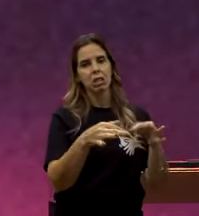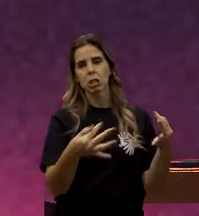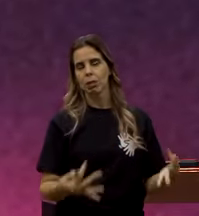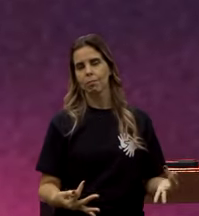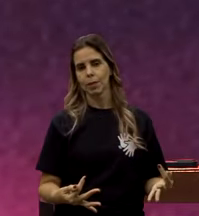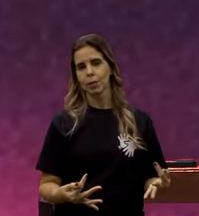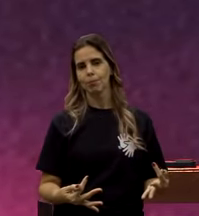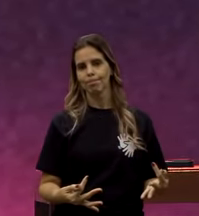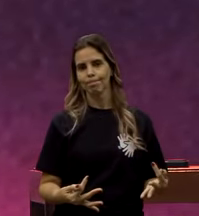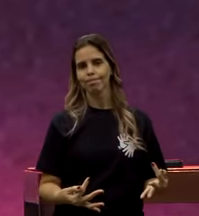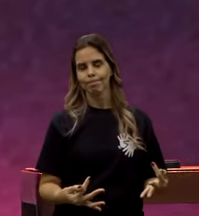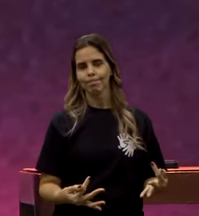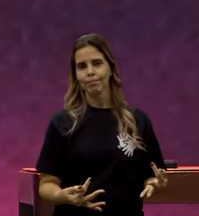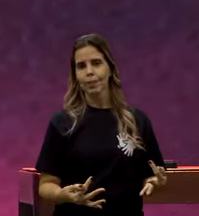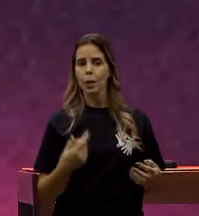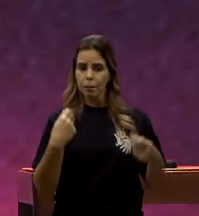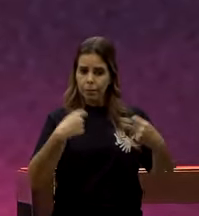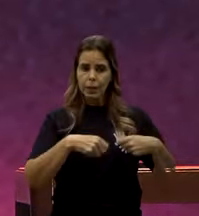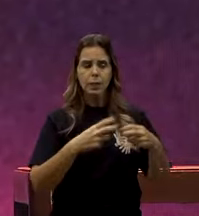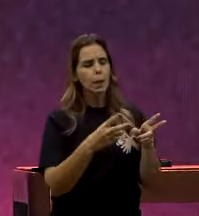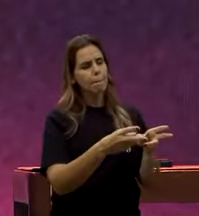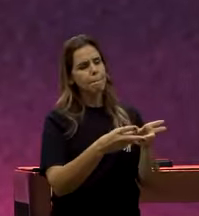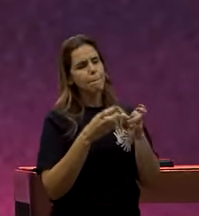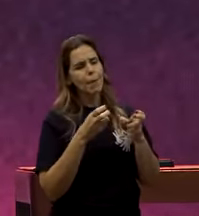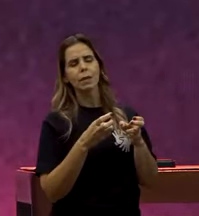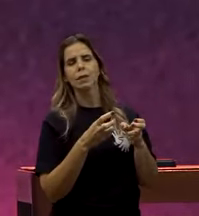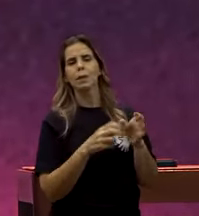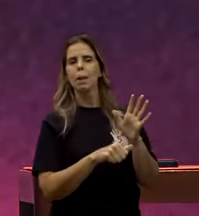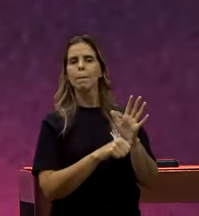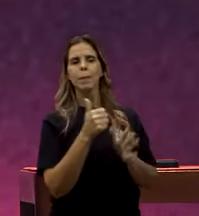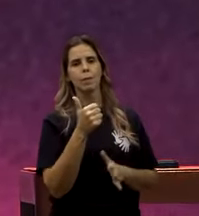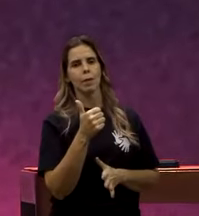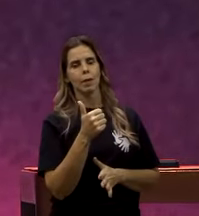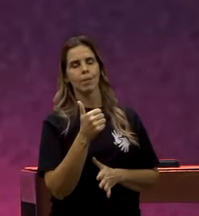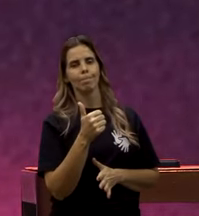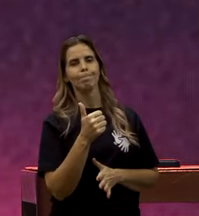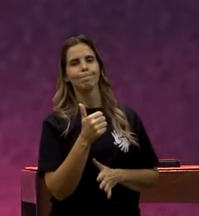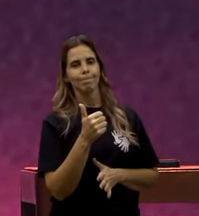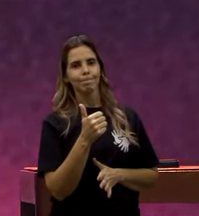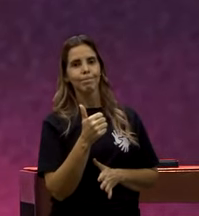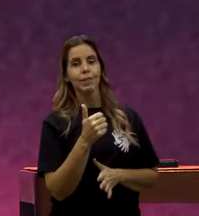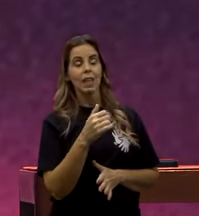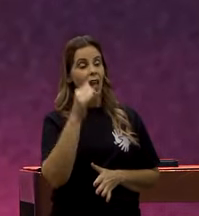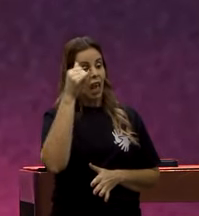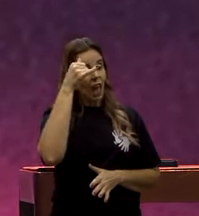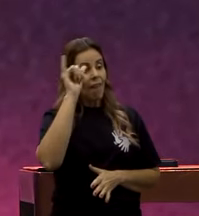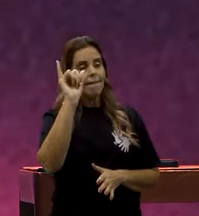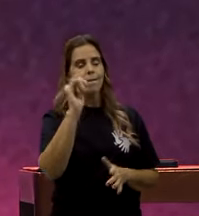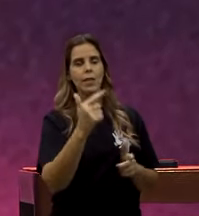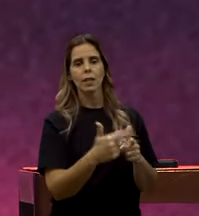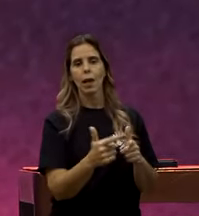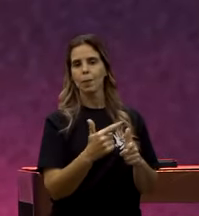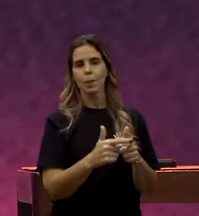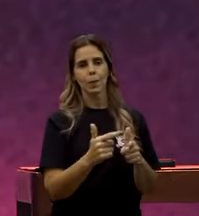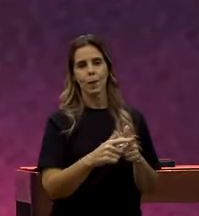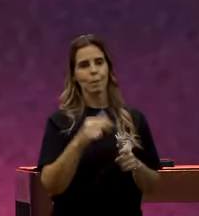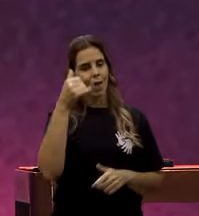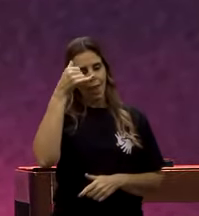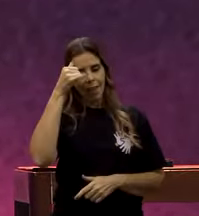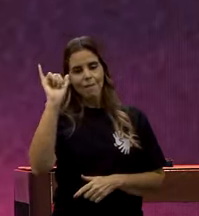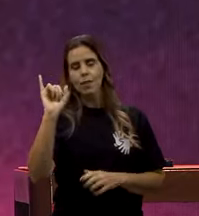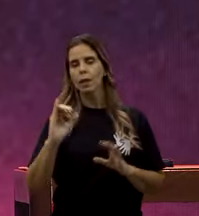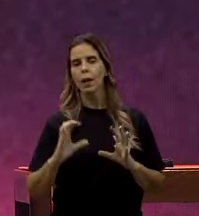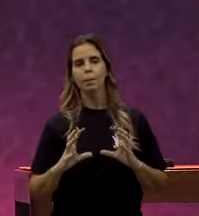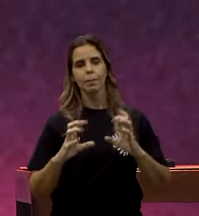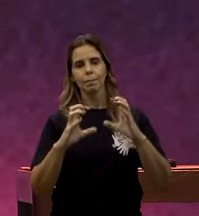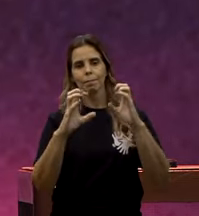Será que vale a pena ainda que eu vença Qual é a vitória que eu vou ter nisso Qual é o prêmio dessa batalha